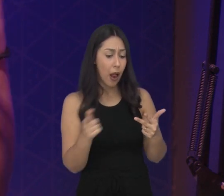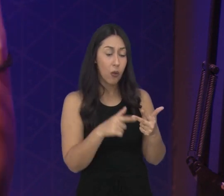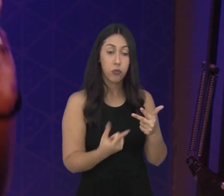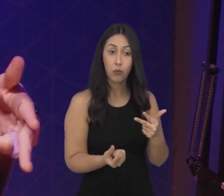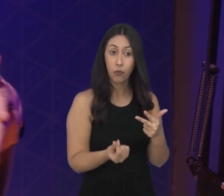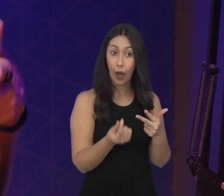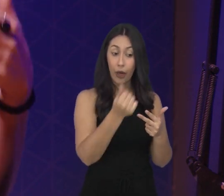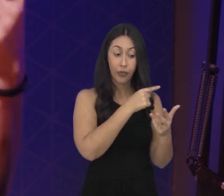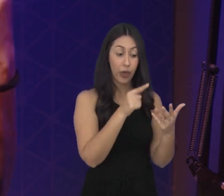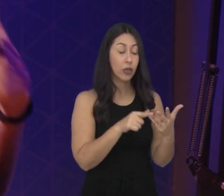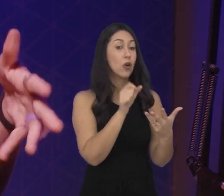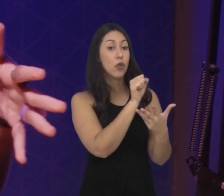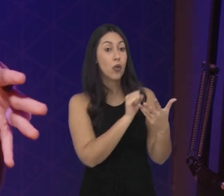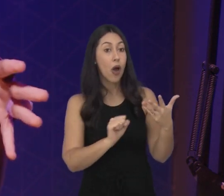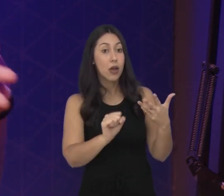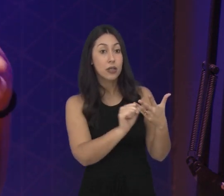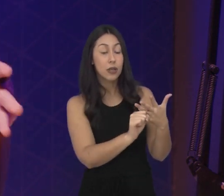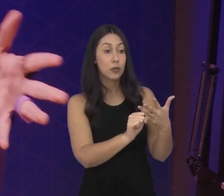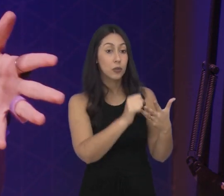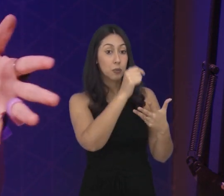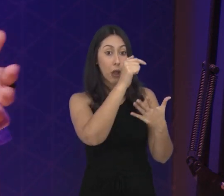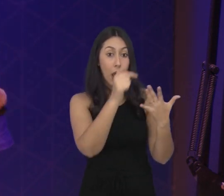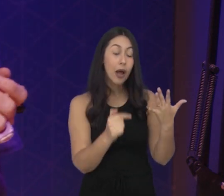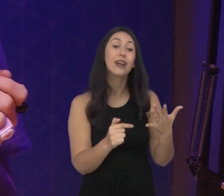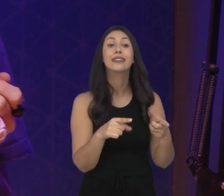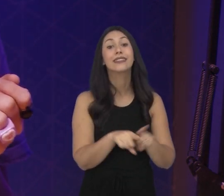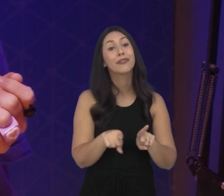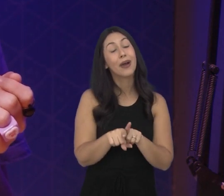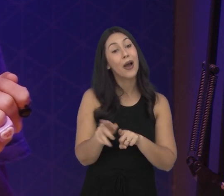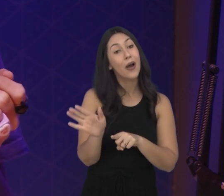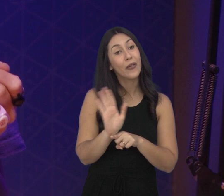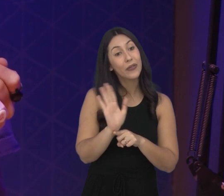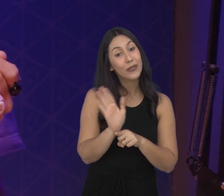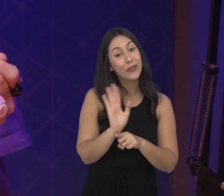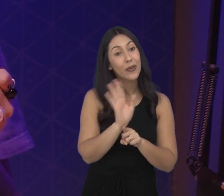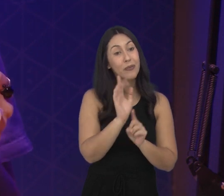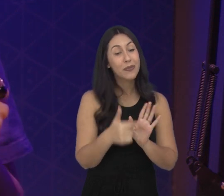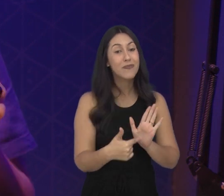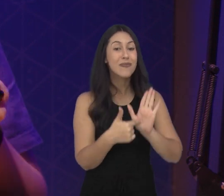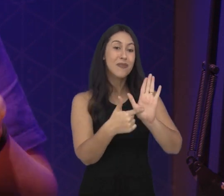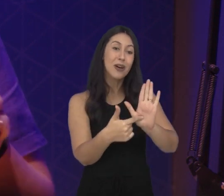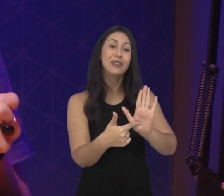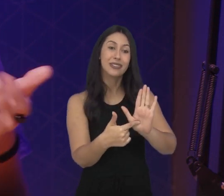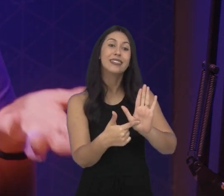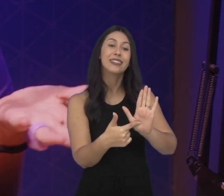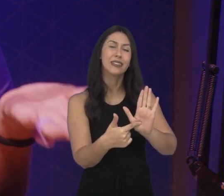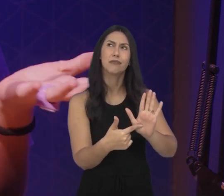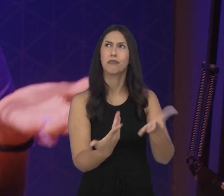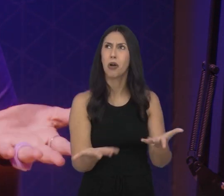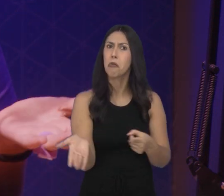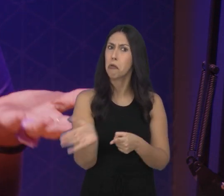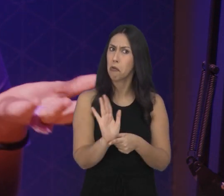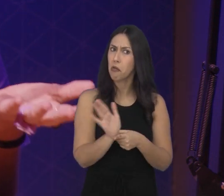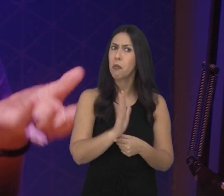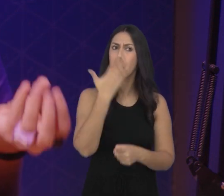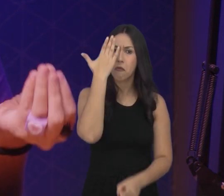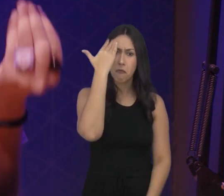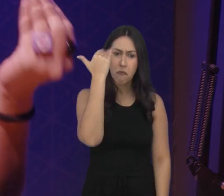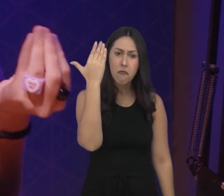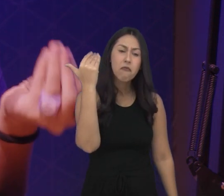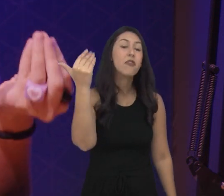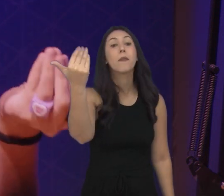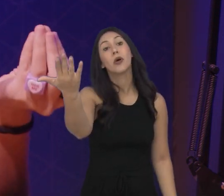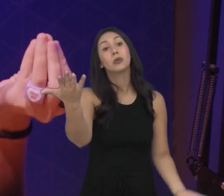amorosa, financeira, social, é muita coisa. E de repente 30 a gente vai ter, né? Eu acho que é um dos maiores clássicos,